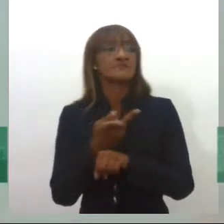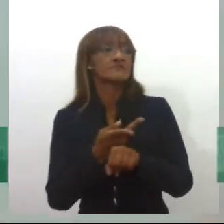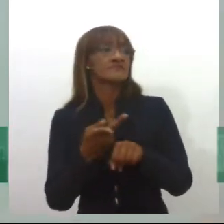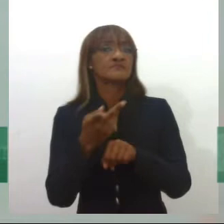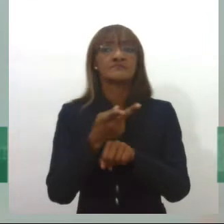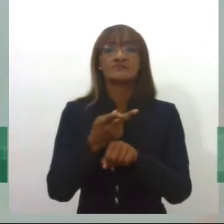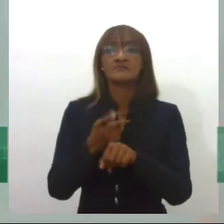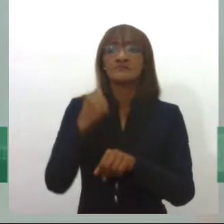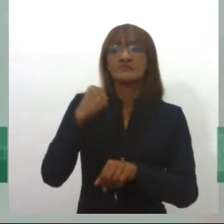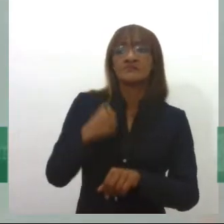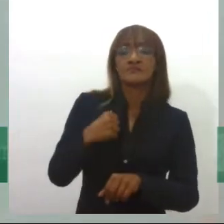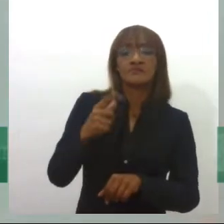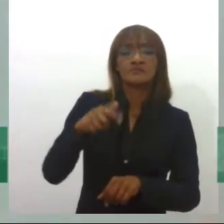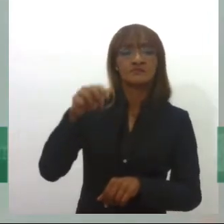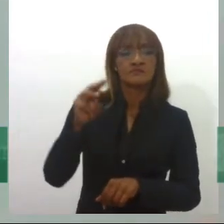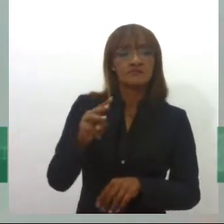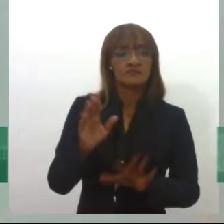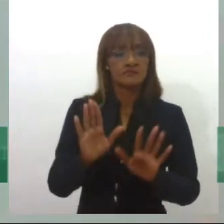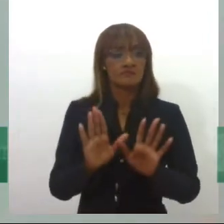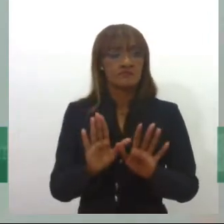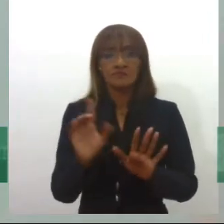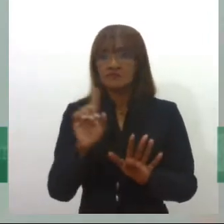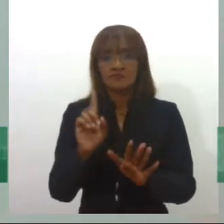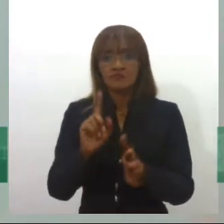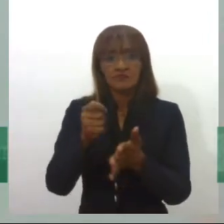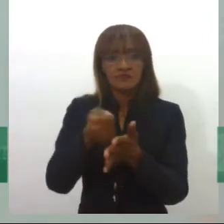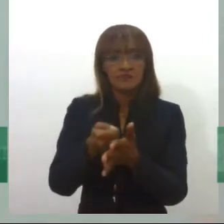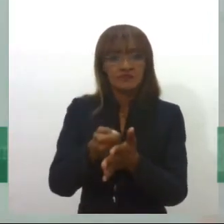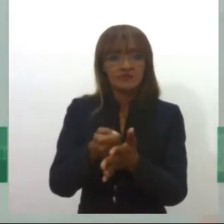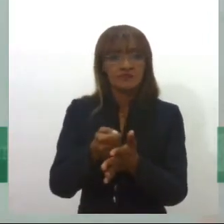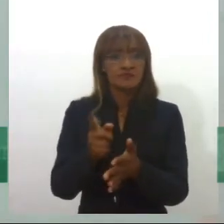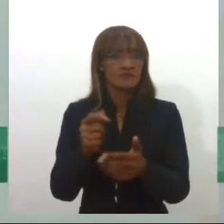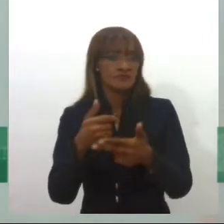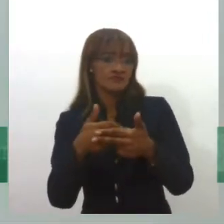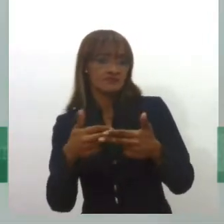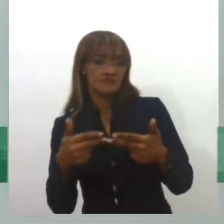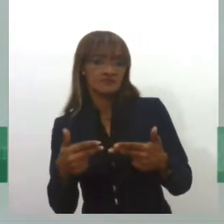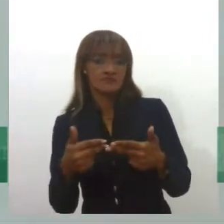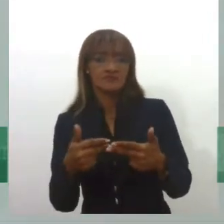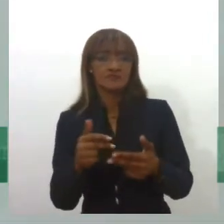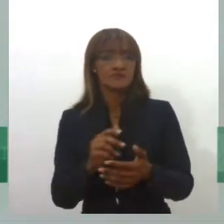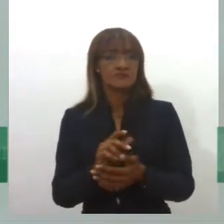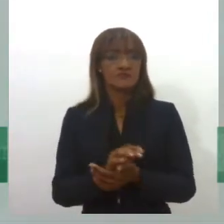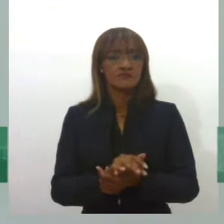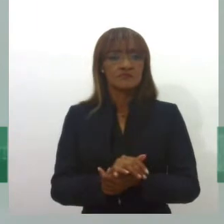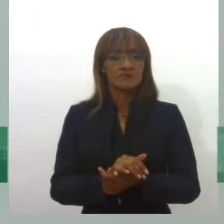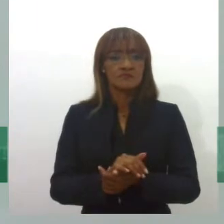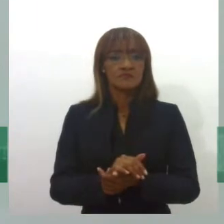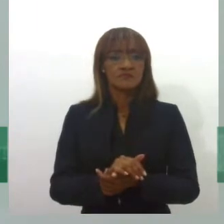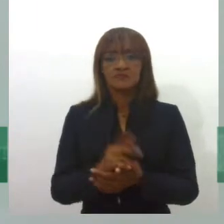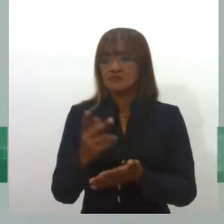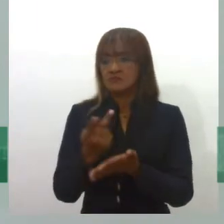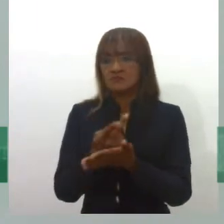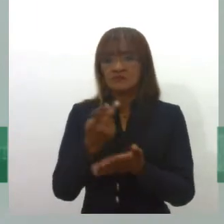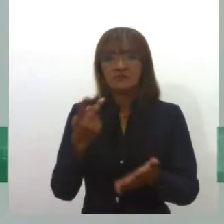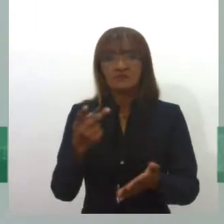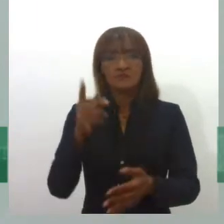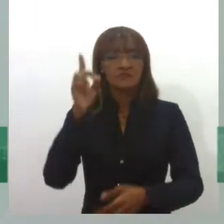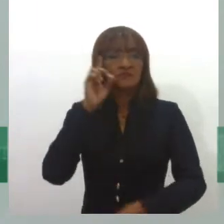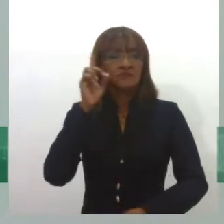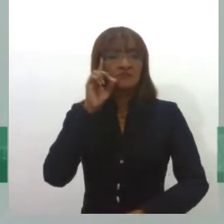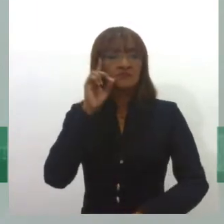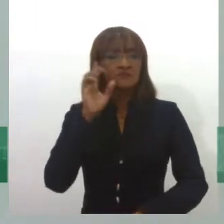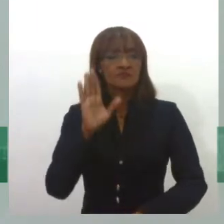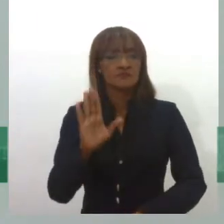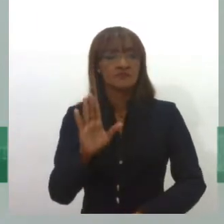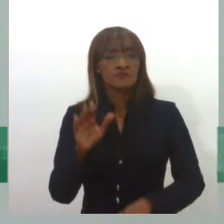bolsa, né? Não estou pagando alguma coisa, ou tantas coisas que acontecem no dia a dia.